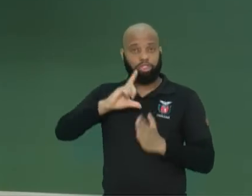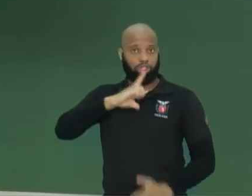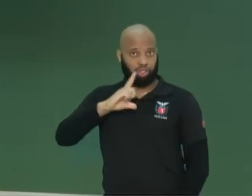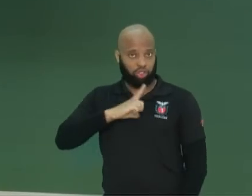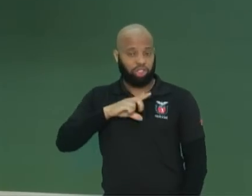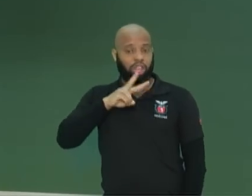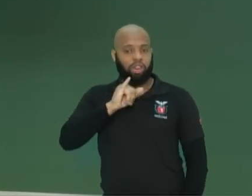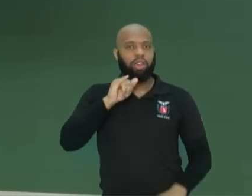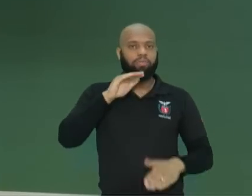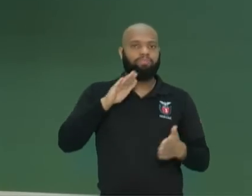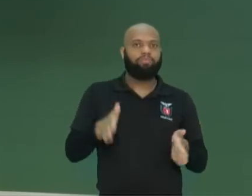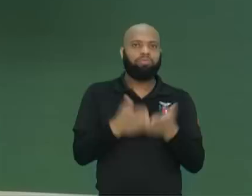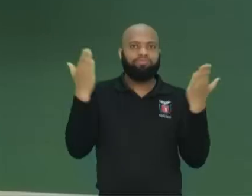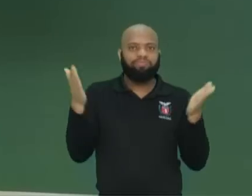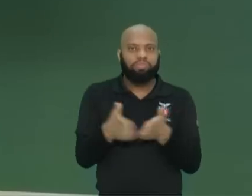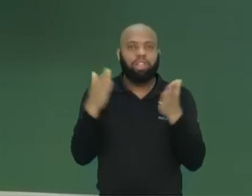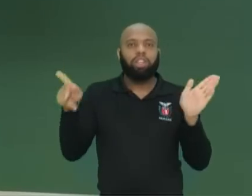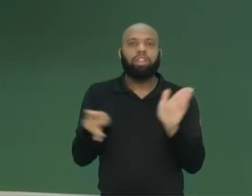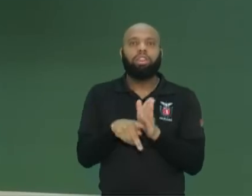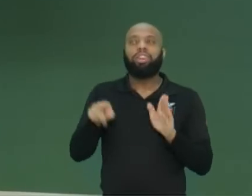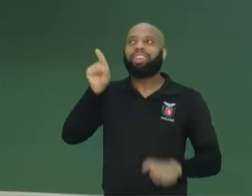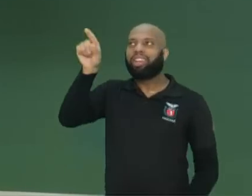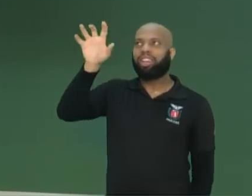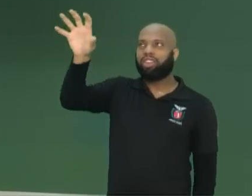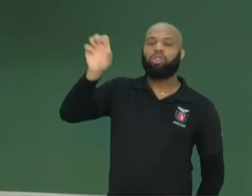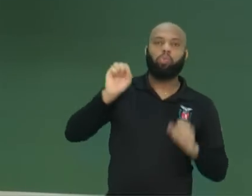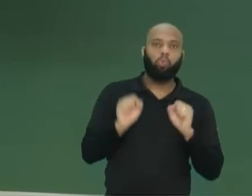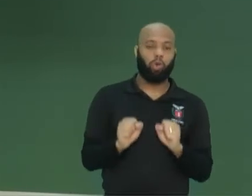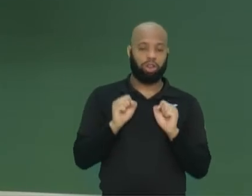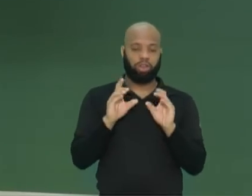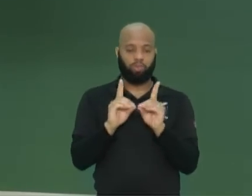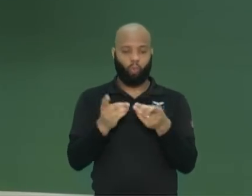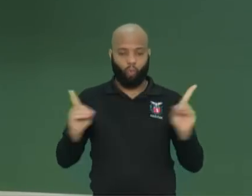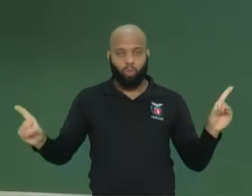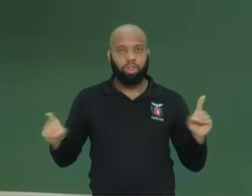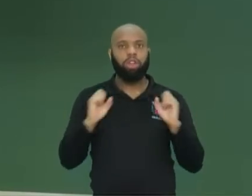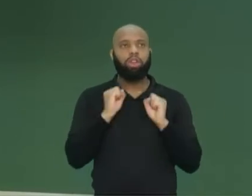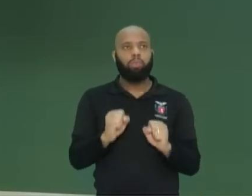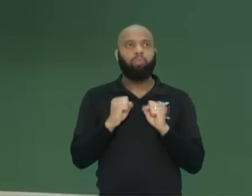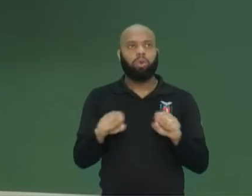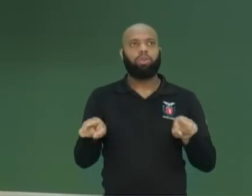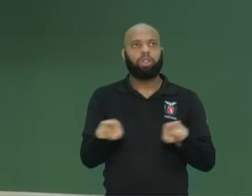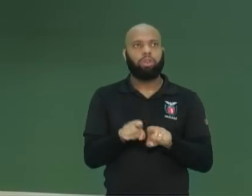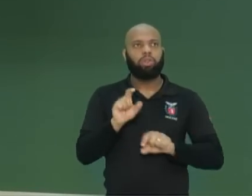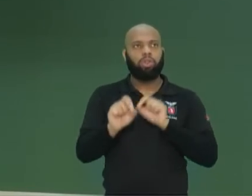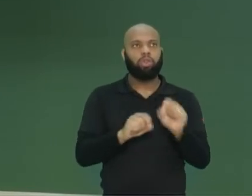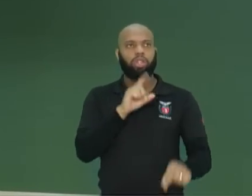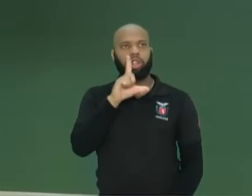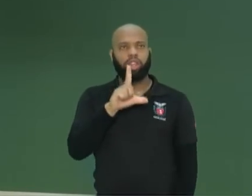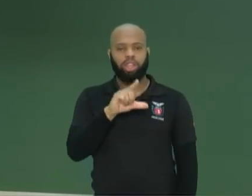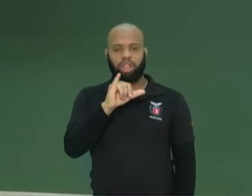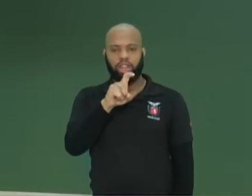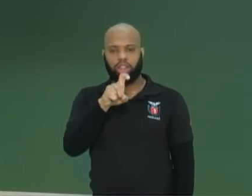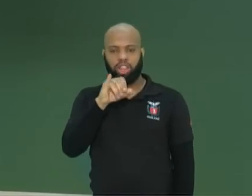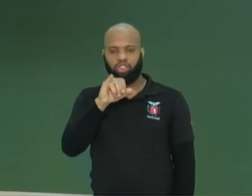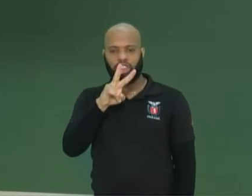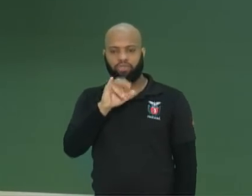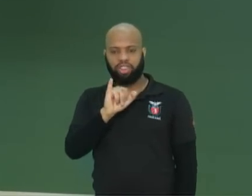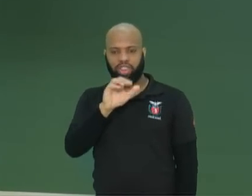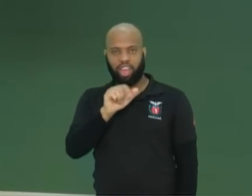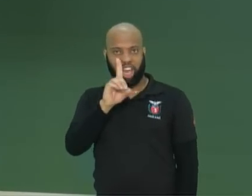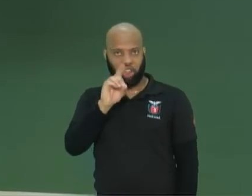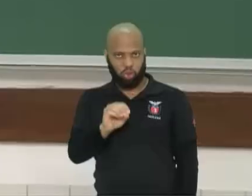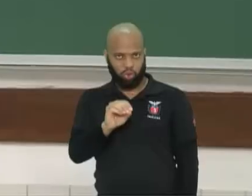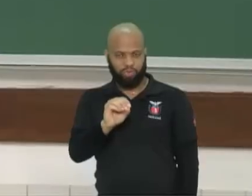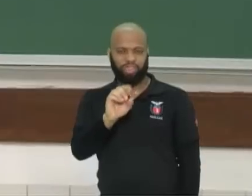ficar pobre e que aquela região ali pode até se tornar um deserto, né? Ele passa a ser lixiviado pela água.